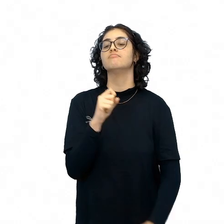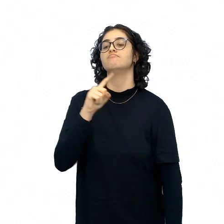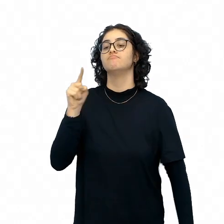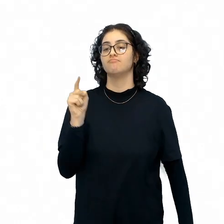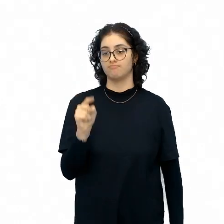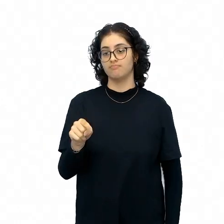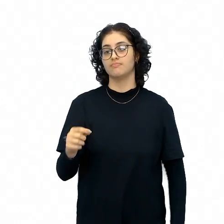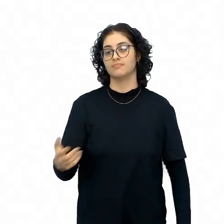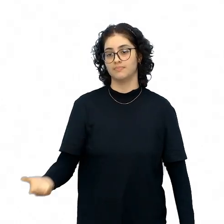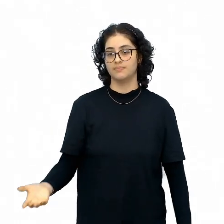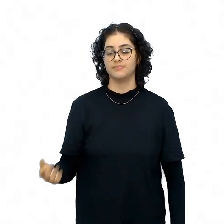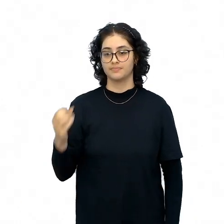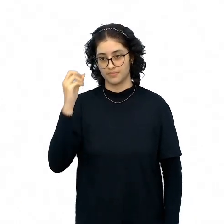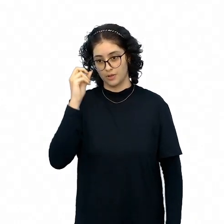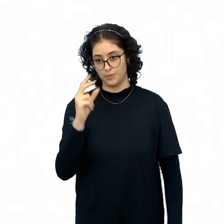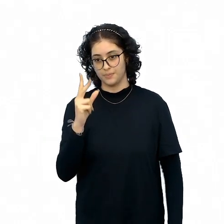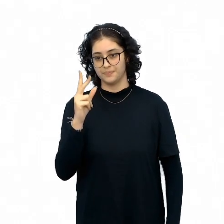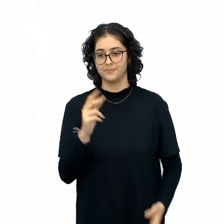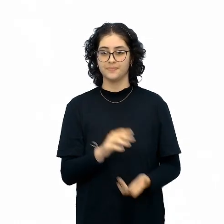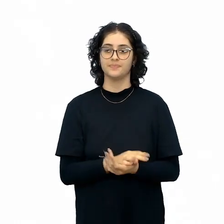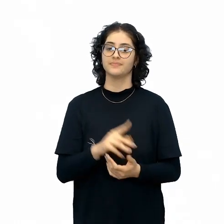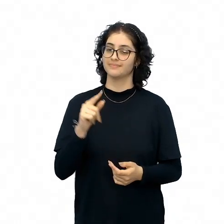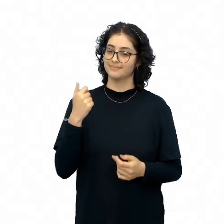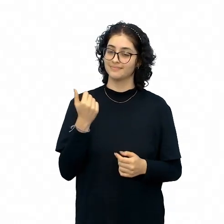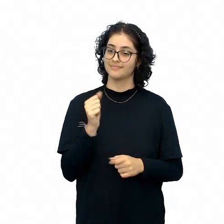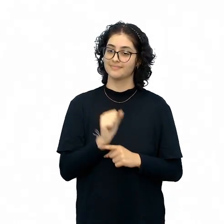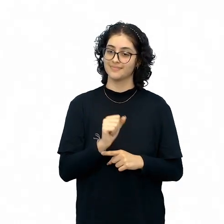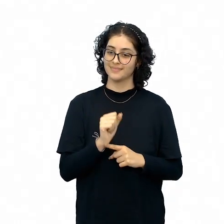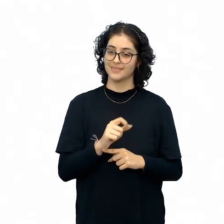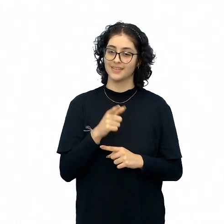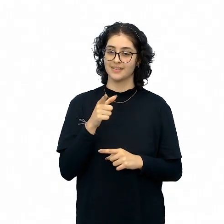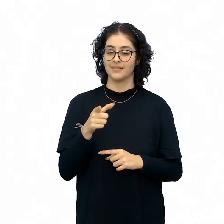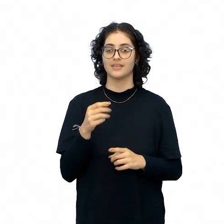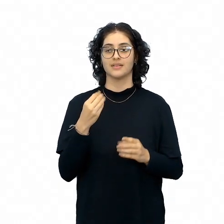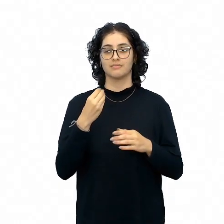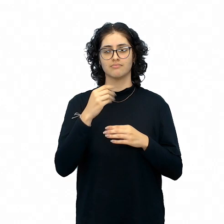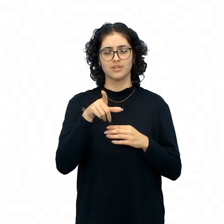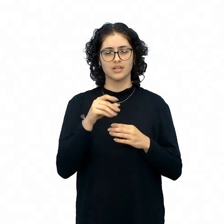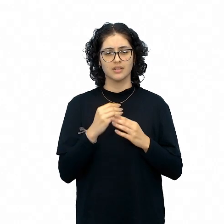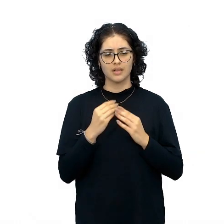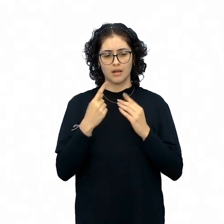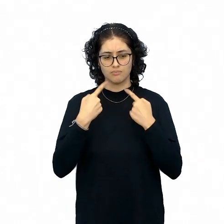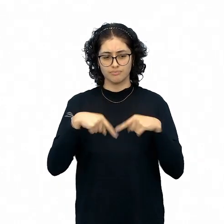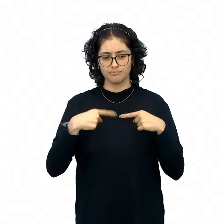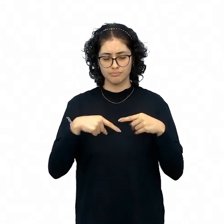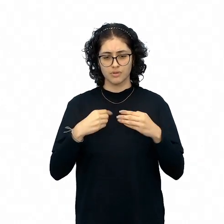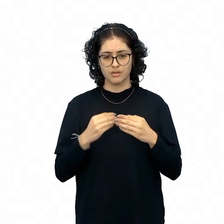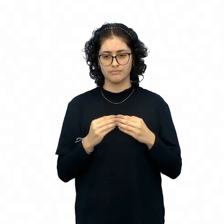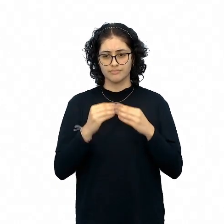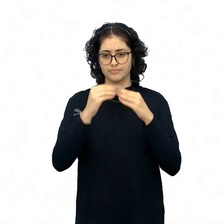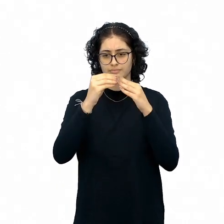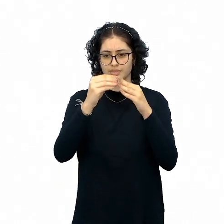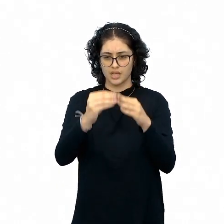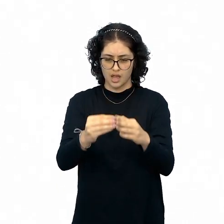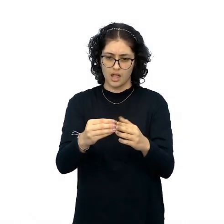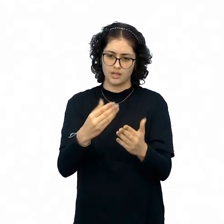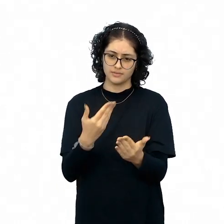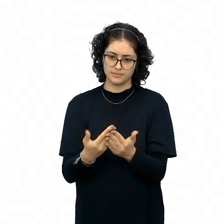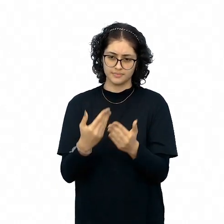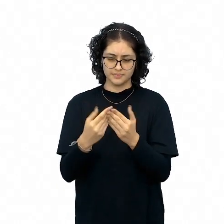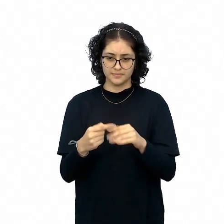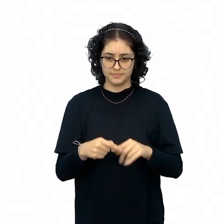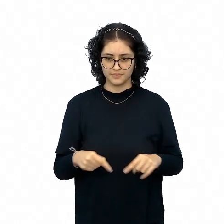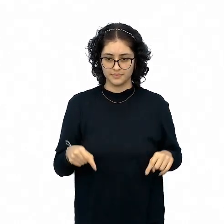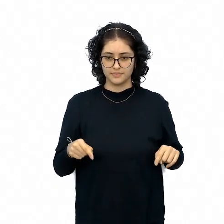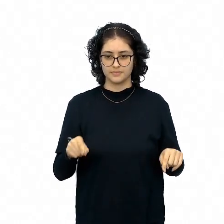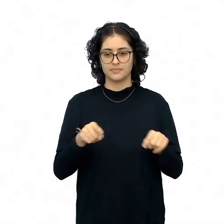gênero textual, ok? Então, nós esperamos que vocês levem essas discussões lá para os momentos em que vocês estarão reunidos